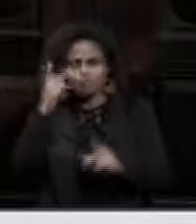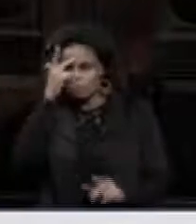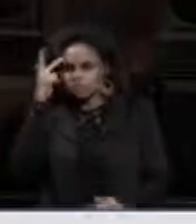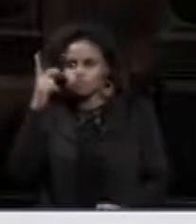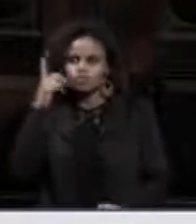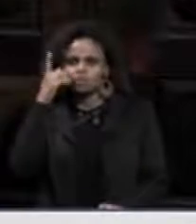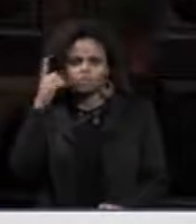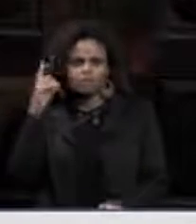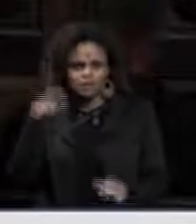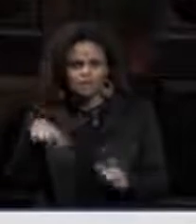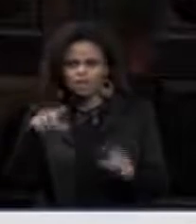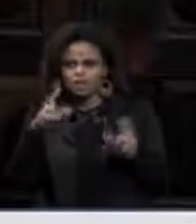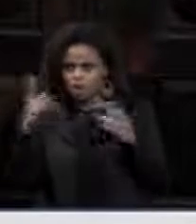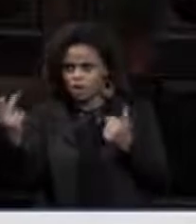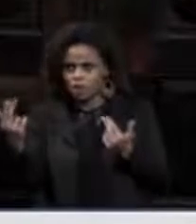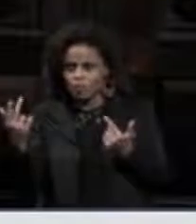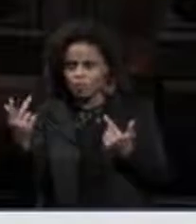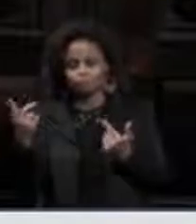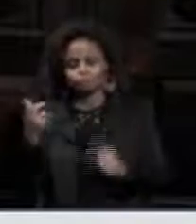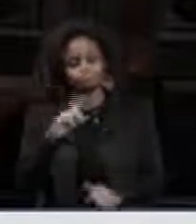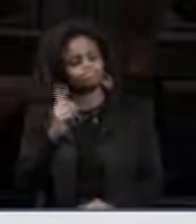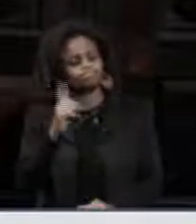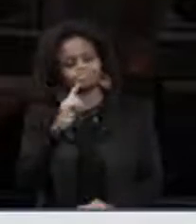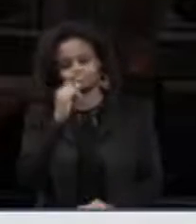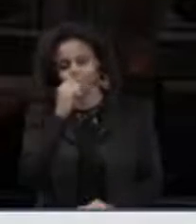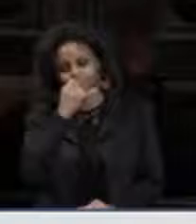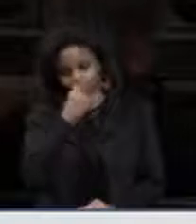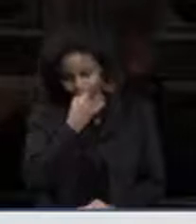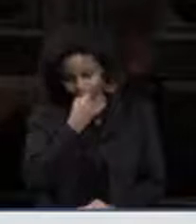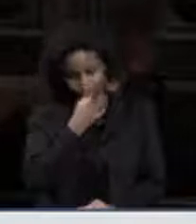casa. Infelizmente, lamentavelmente.